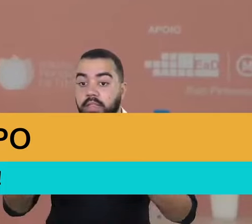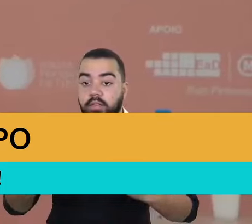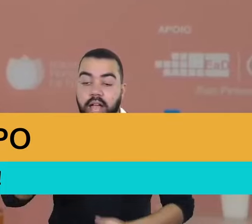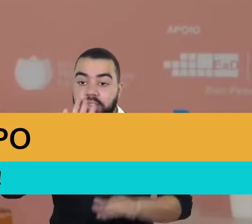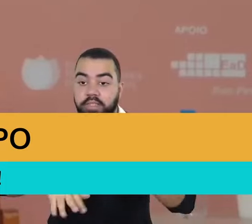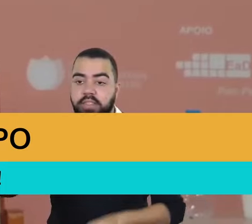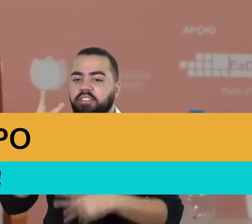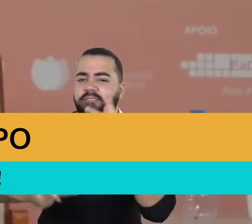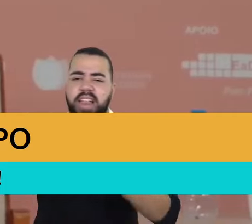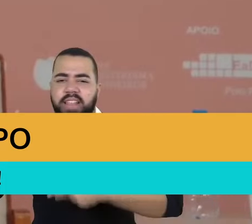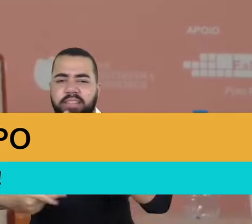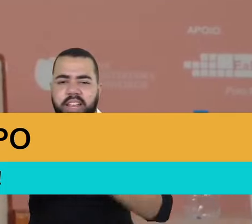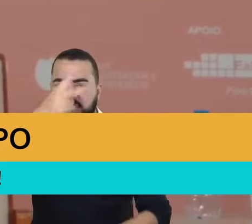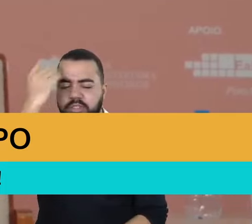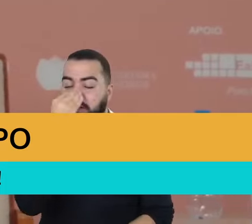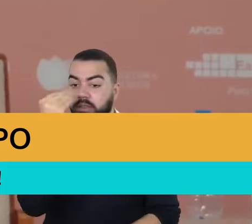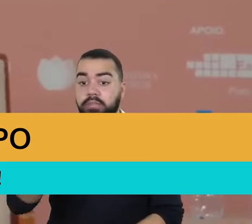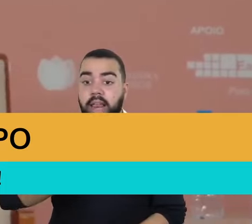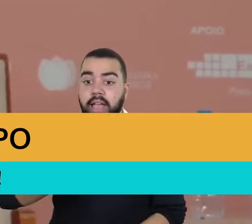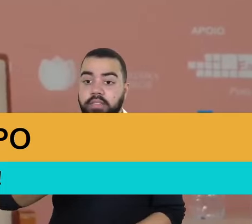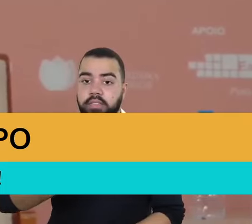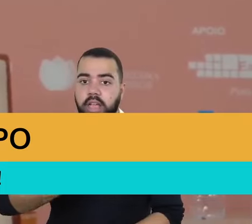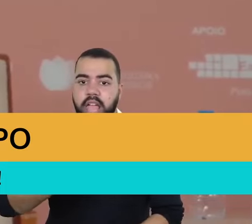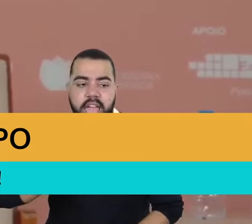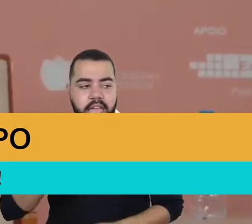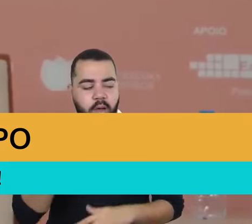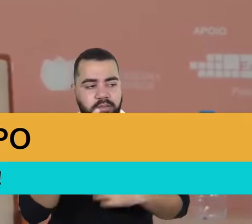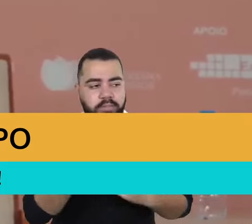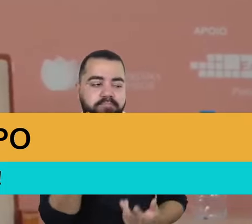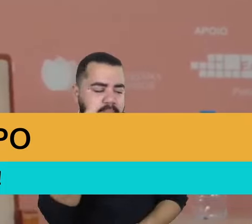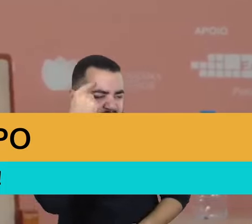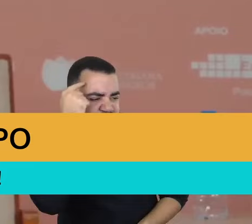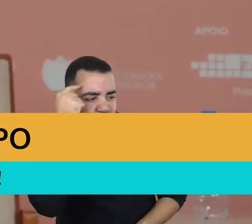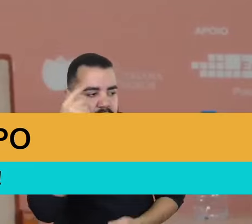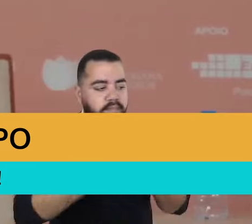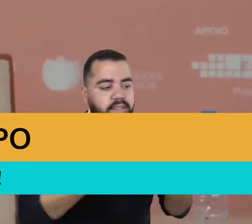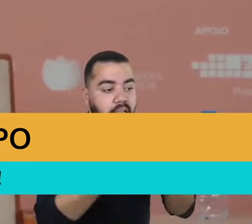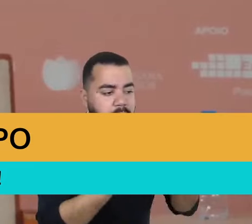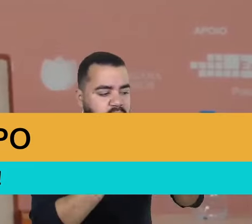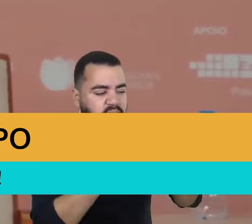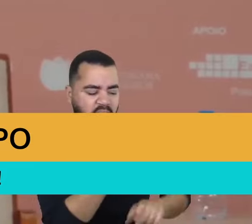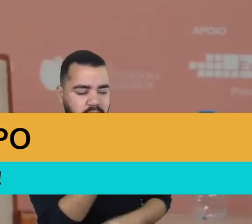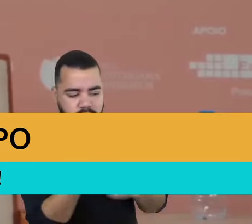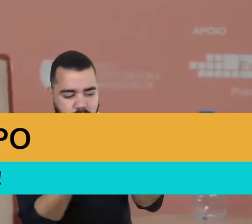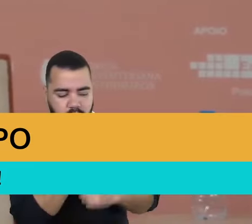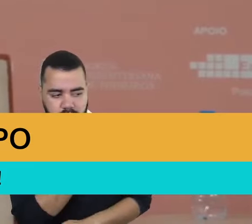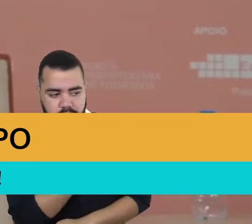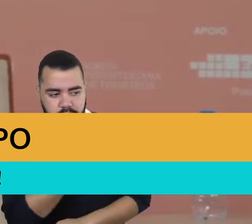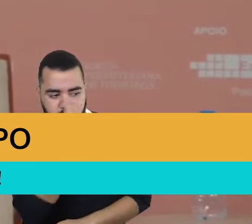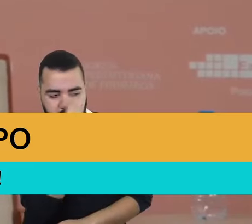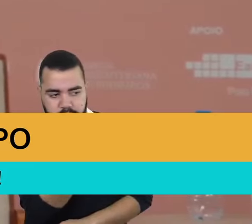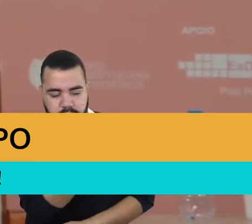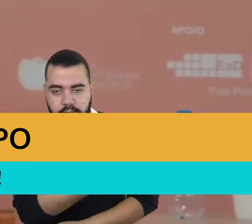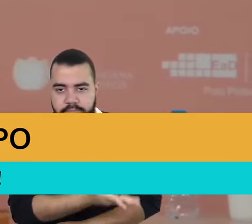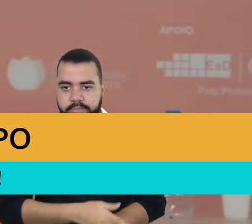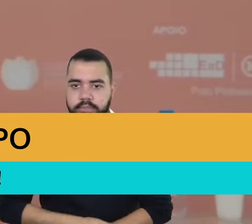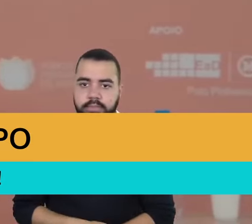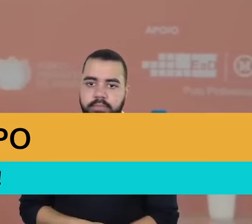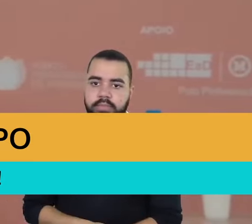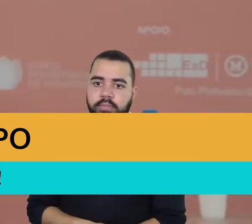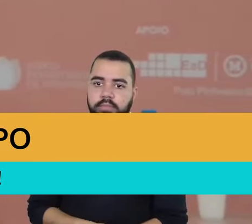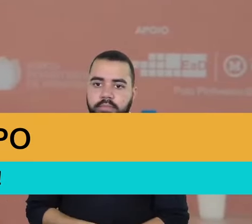mesmo. Quantas vezes eu deixei de falar porque eu sabia que eu não ia ser ouvida mesmo? Ah, não vou nem falar. Não vão levar em